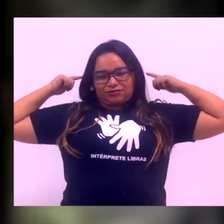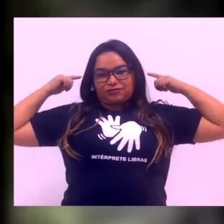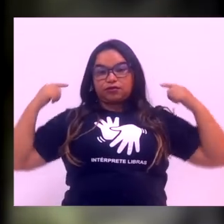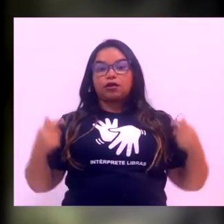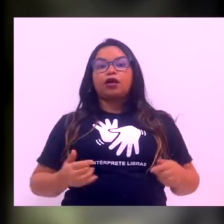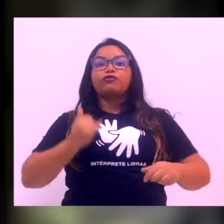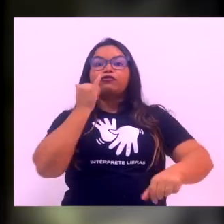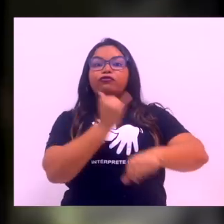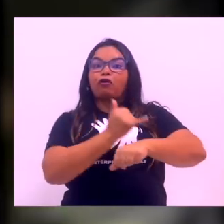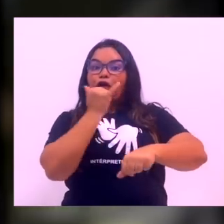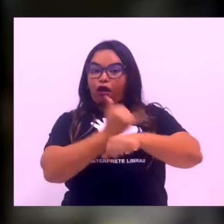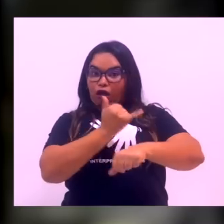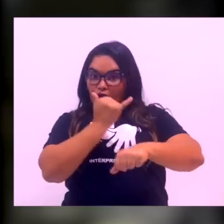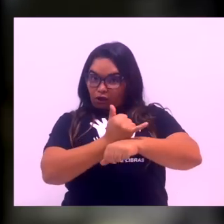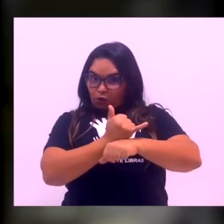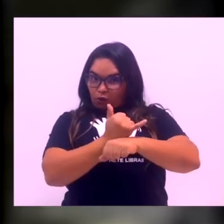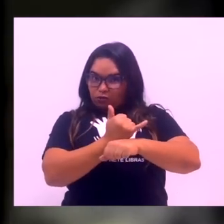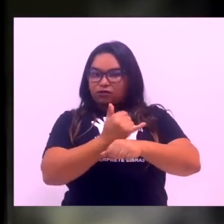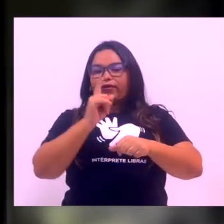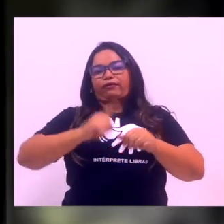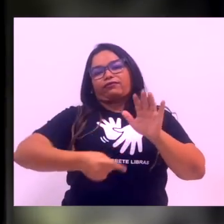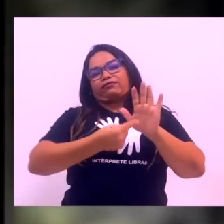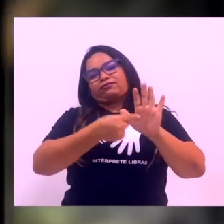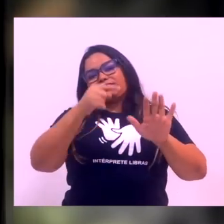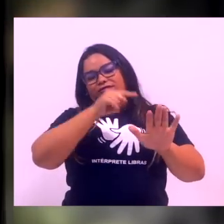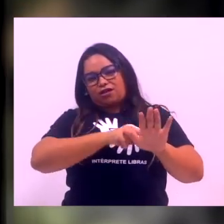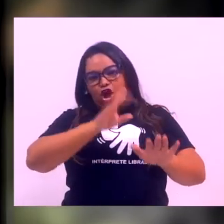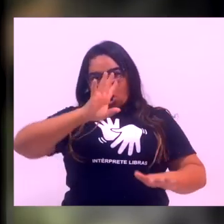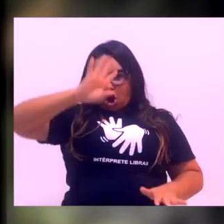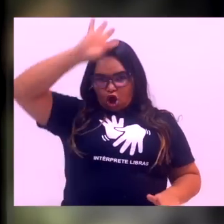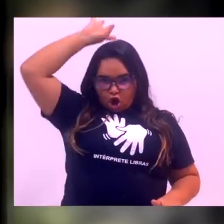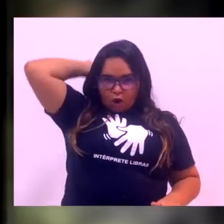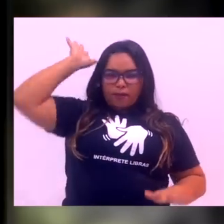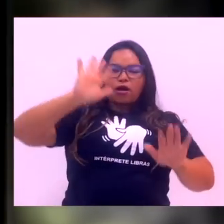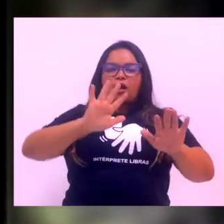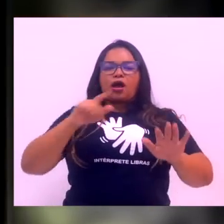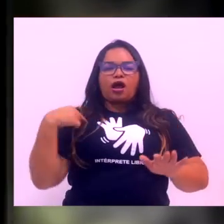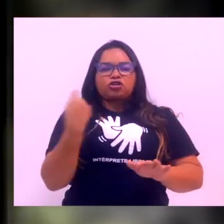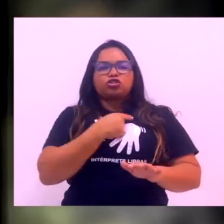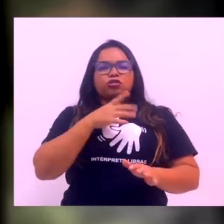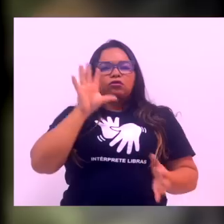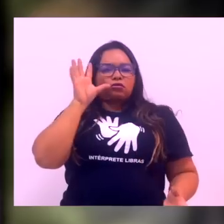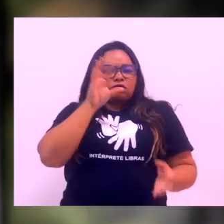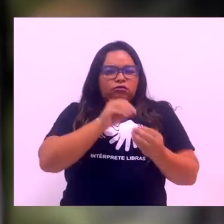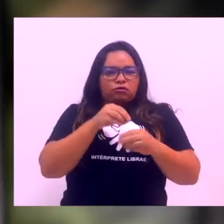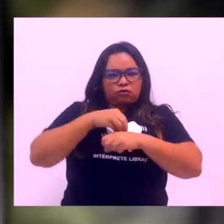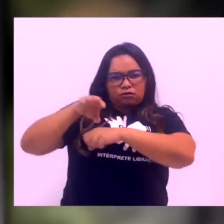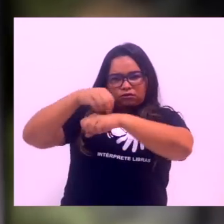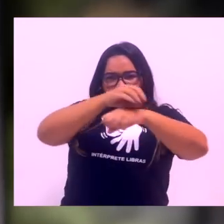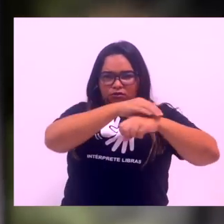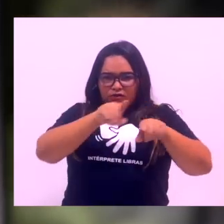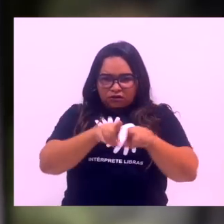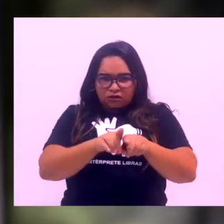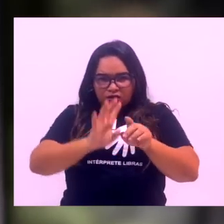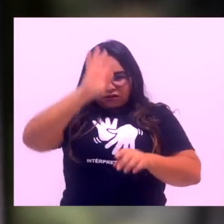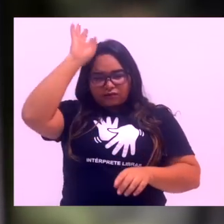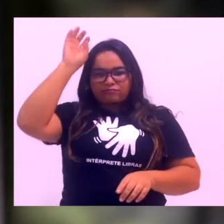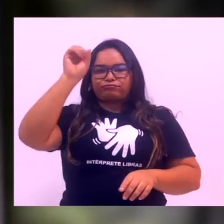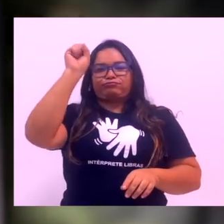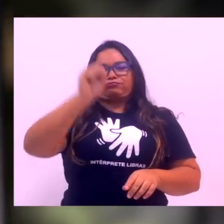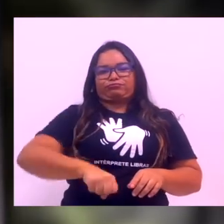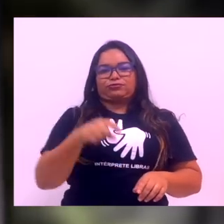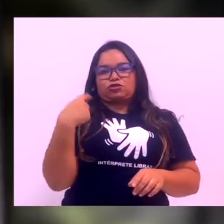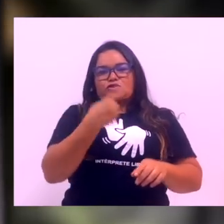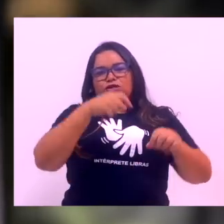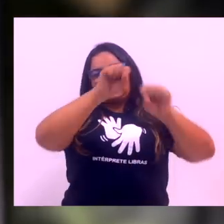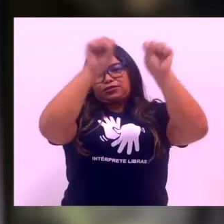cada pensamento científico do mundo vem? Vem da filosofia grega. E o ferro? Será que nós também ensinamos as coisas de